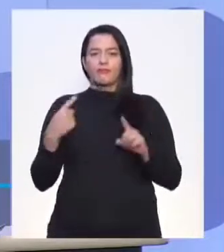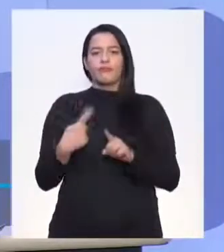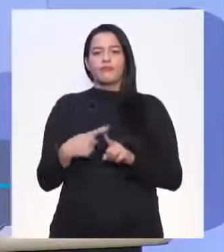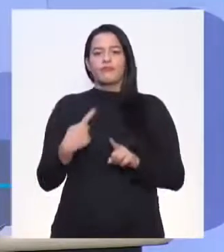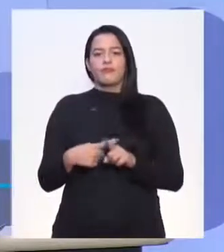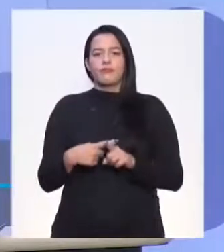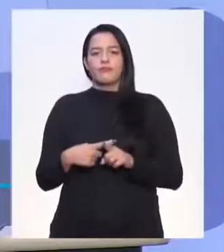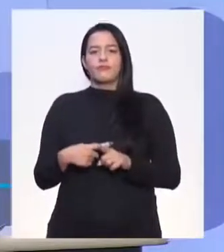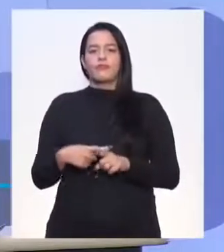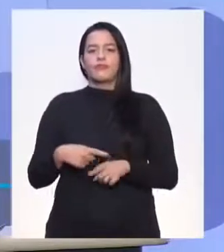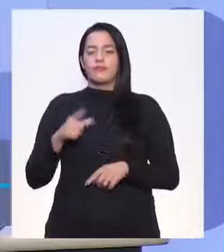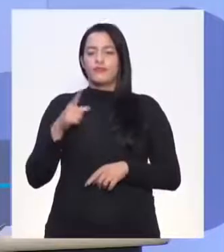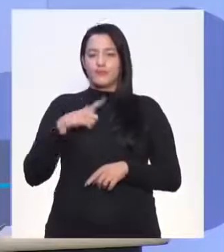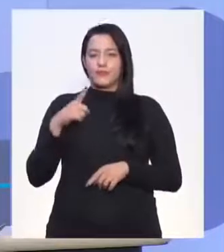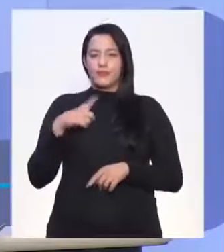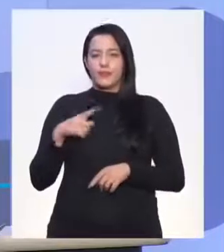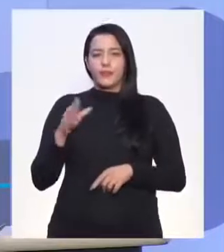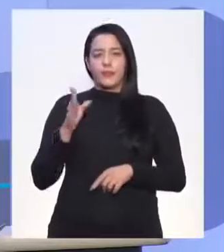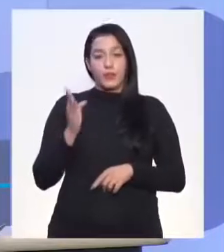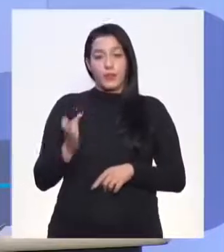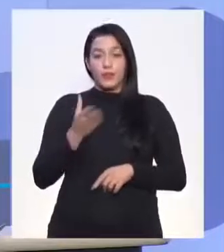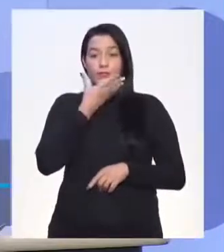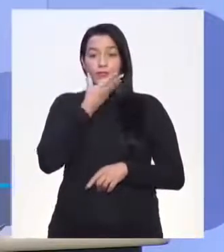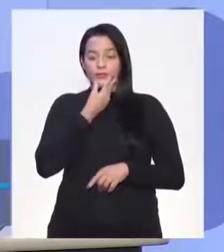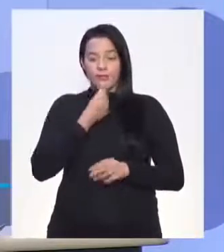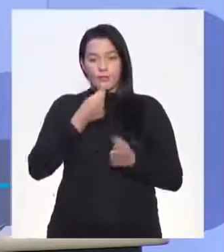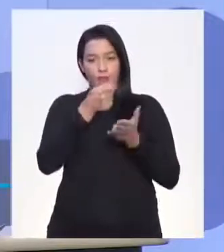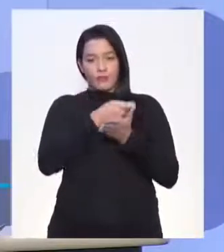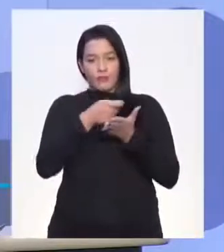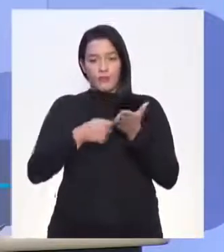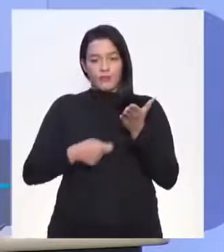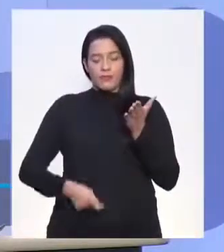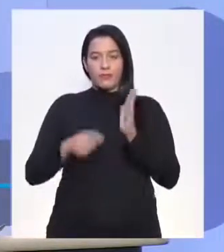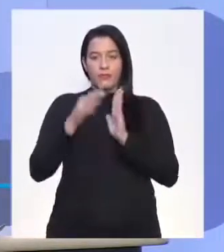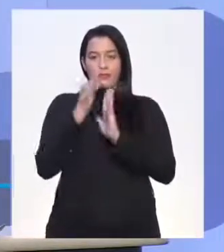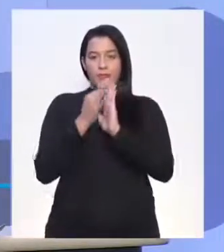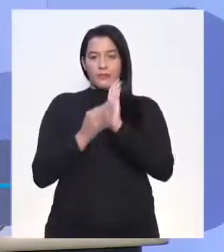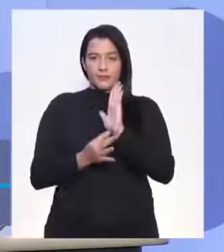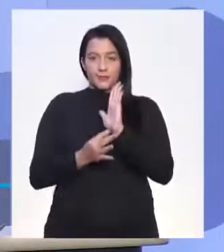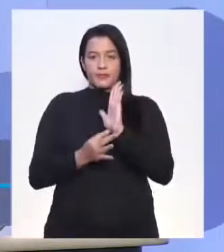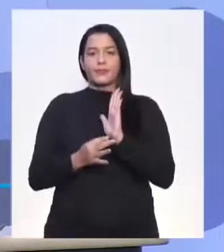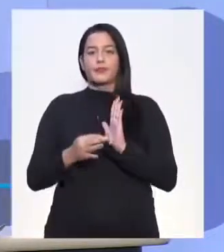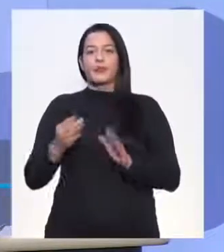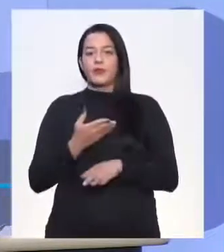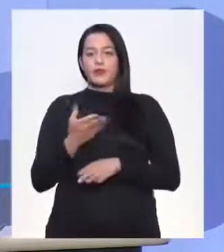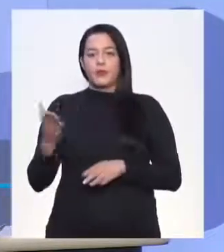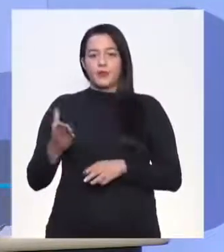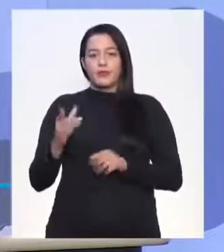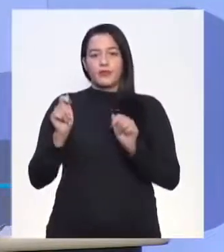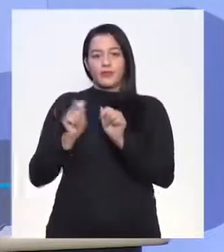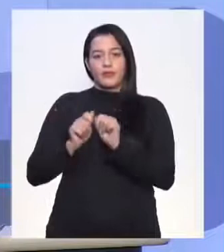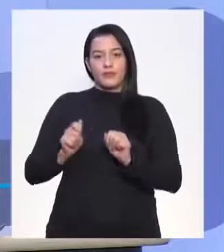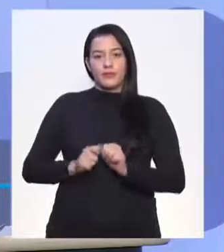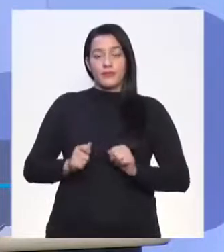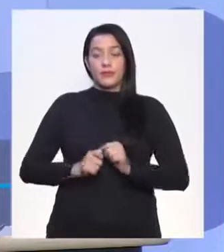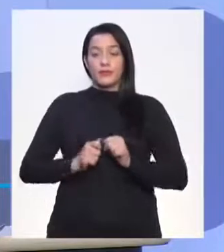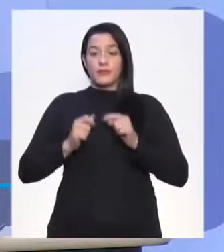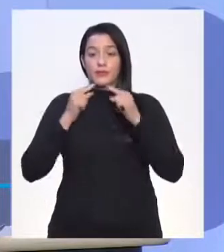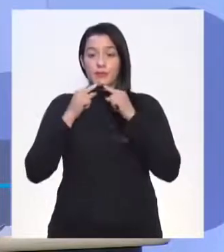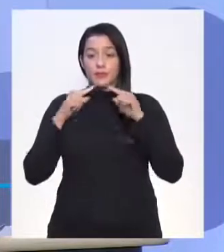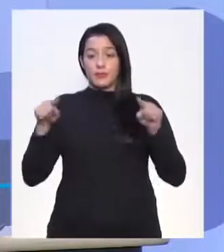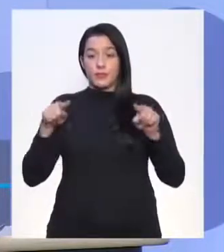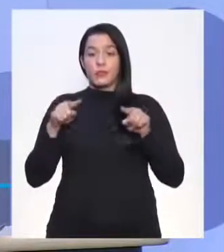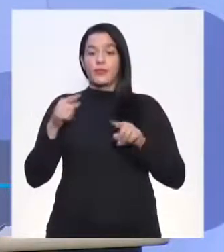Porque, de fato, o autor do texto vai fazer uma crítica aí em relação